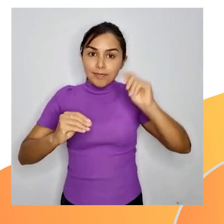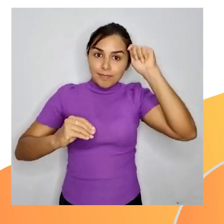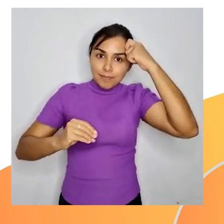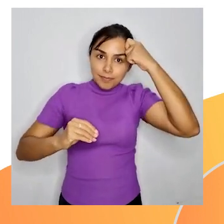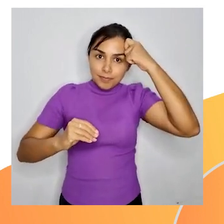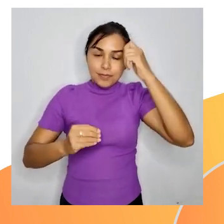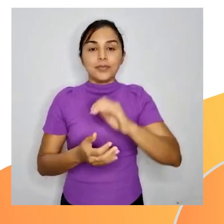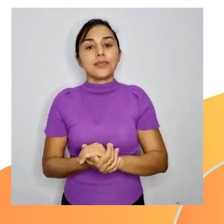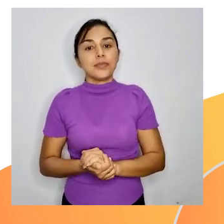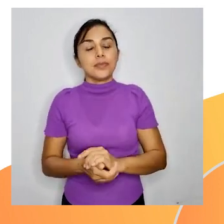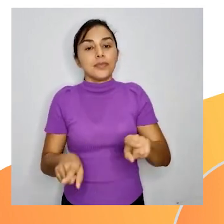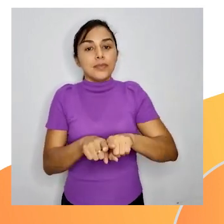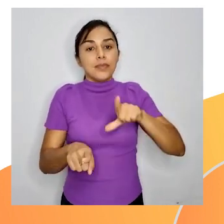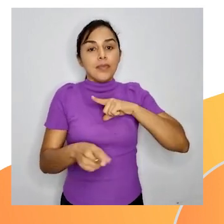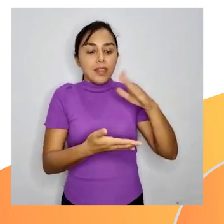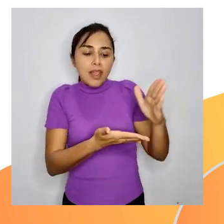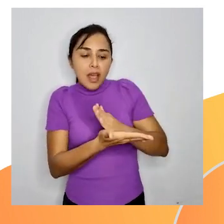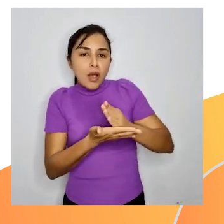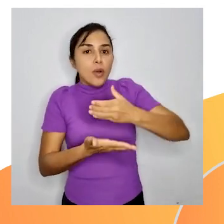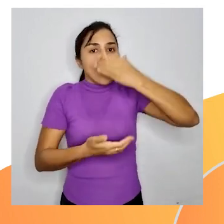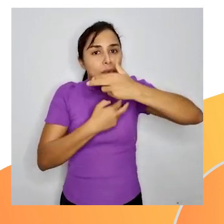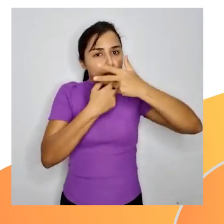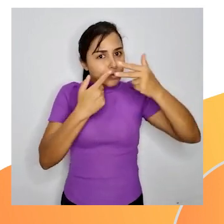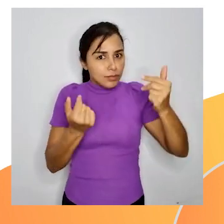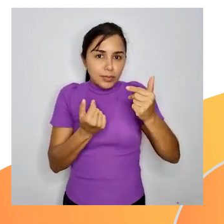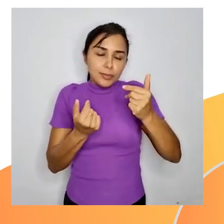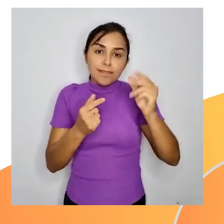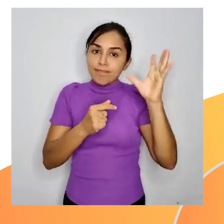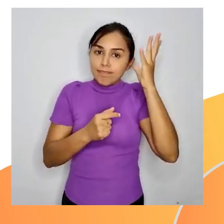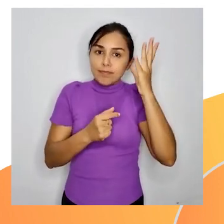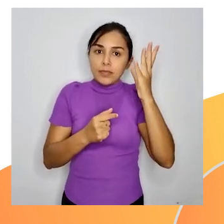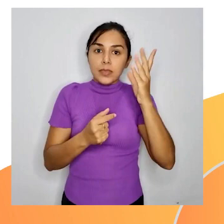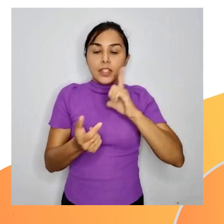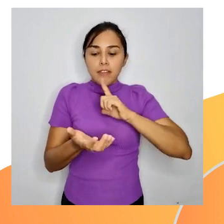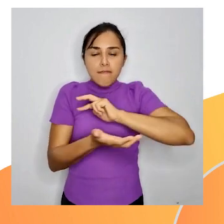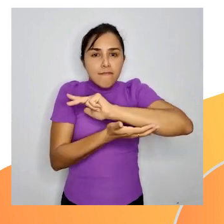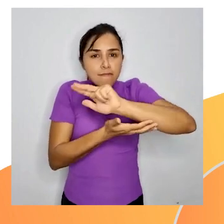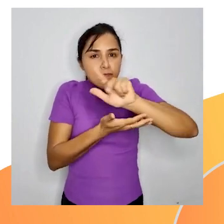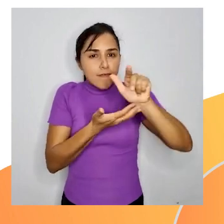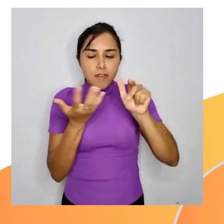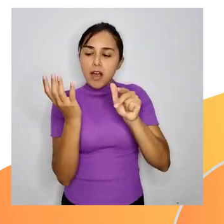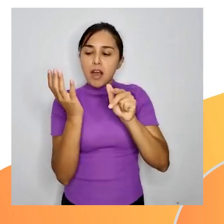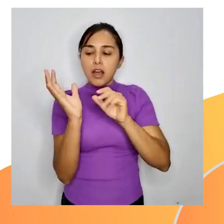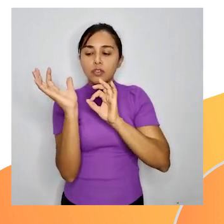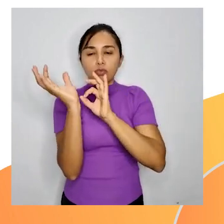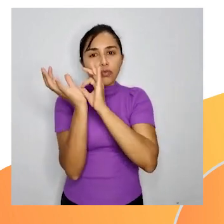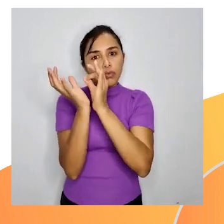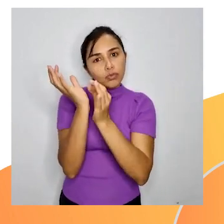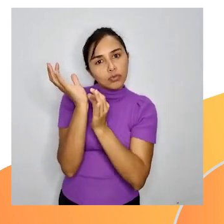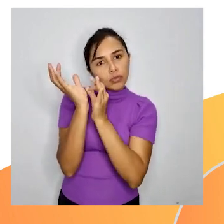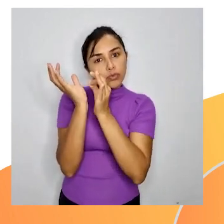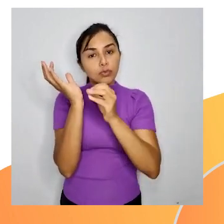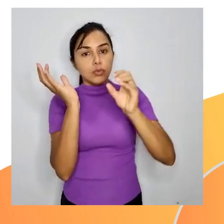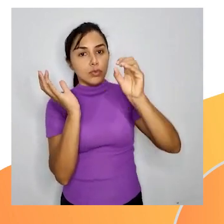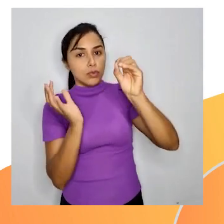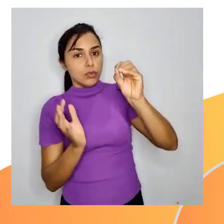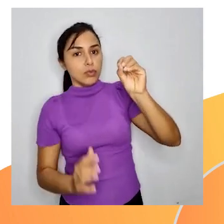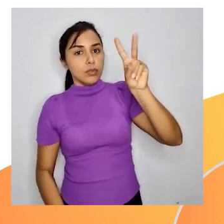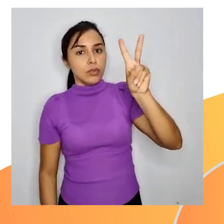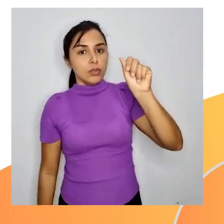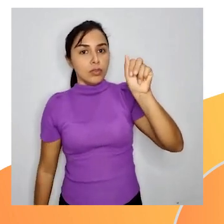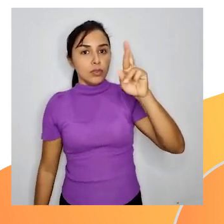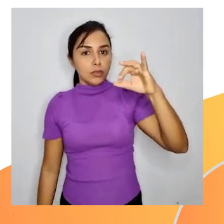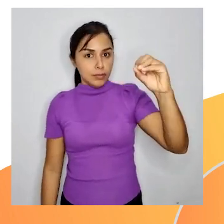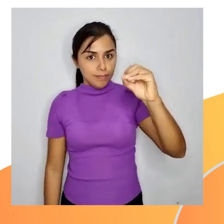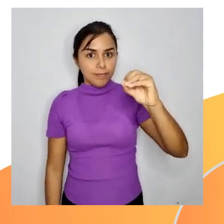Há alguns frutos que são produzidos a partir de vários ovários. Aqui nós temos vários ovários de